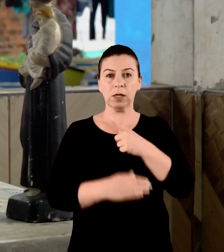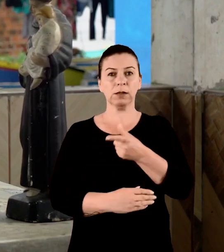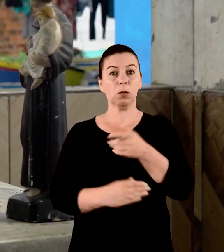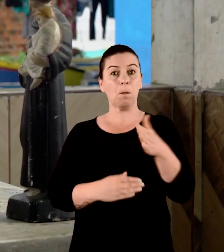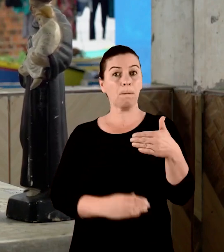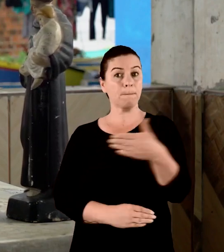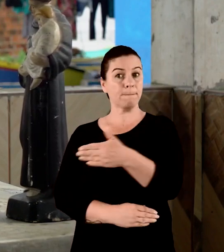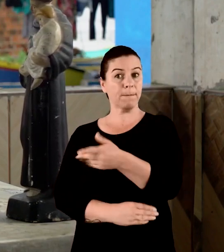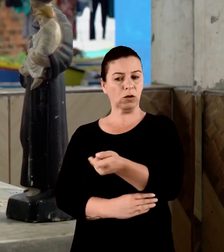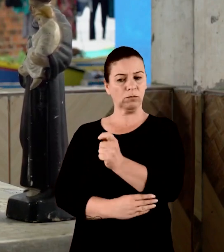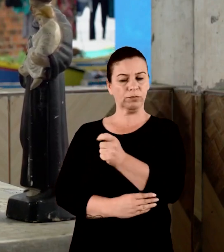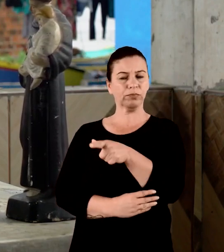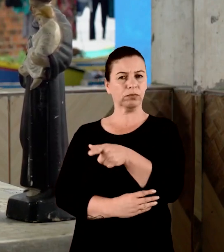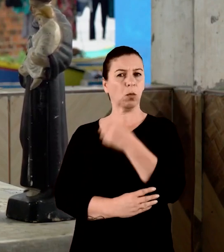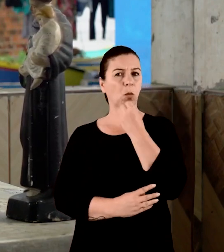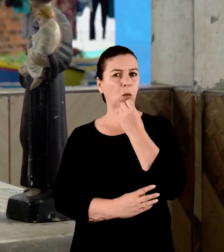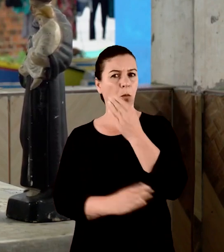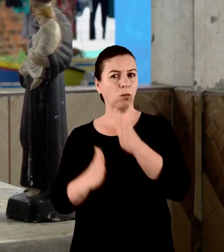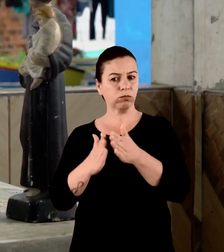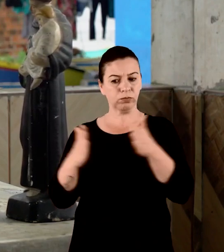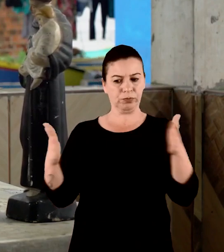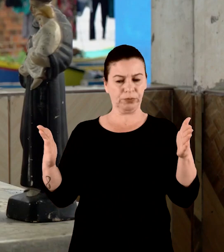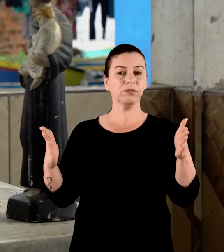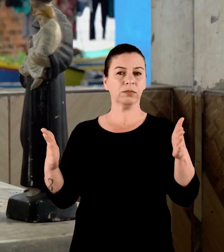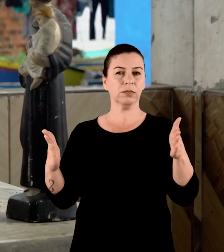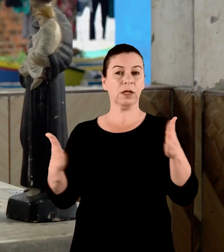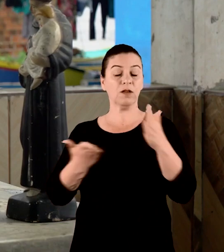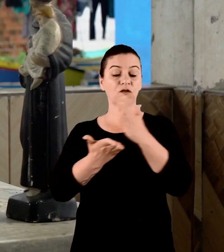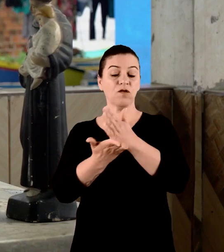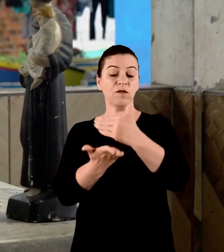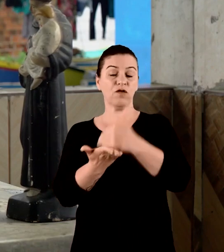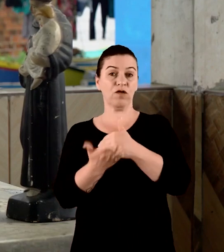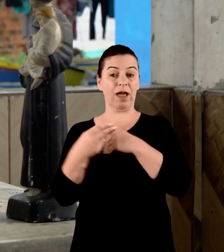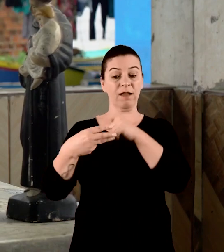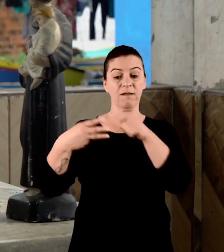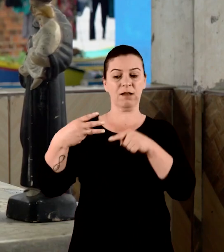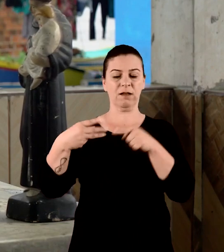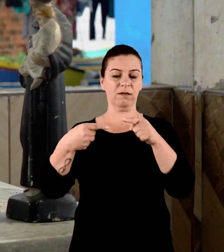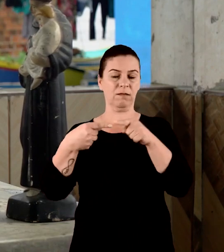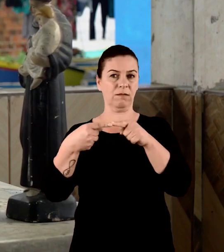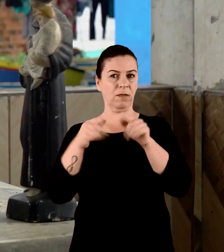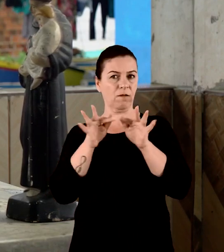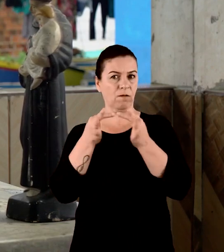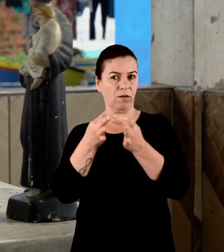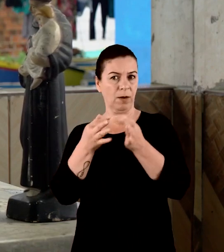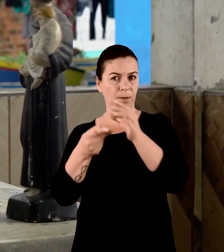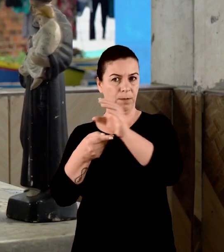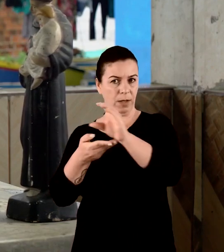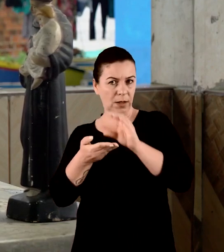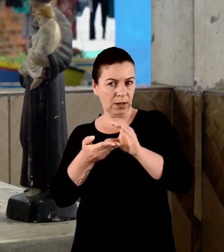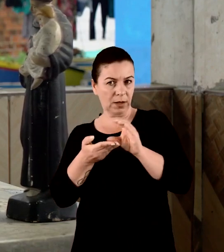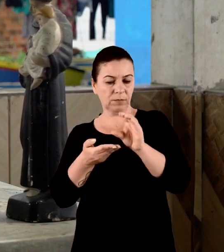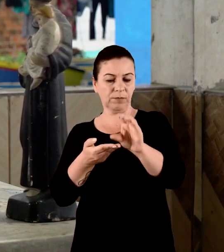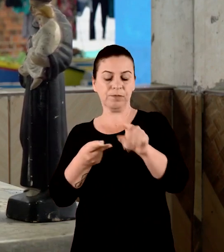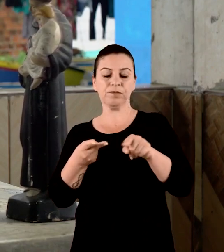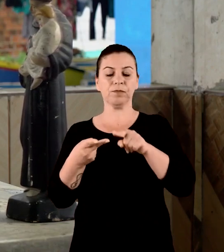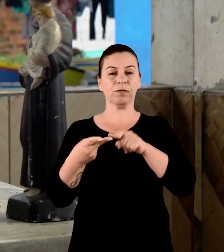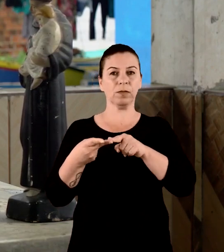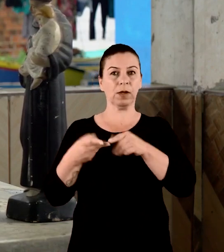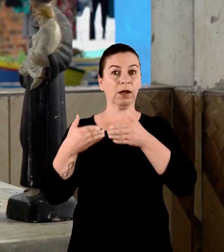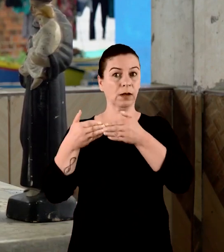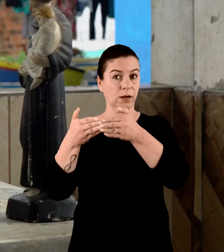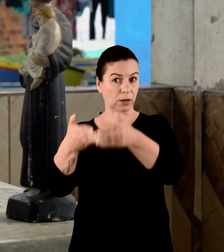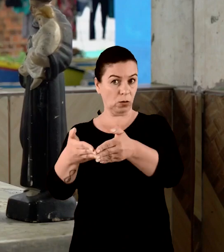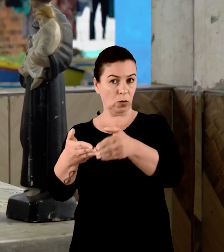ele a pescar um peixe de bom tamanho, ele dividiria o dinheiro em 3 partes. Uma parte para a família dele, uma parte